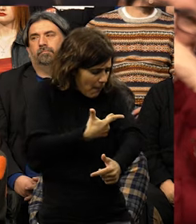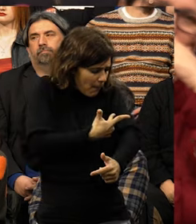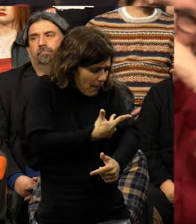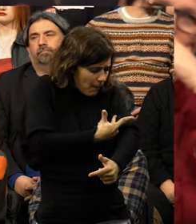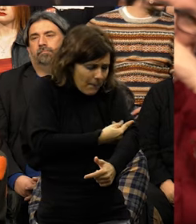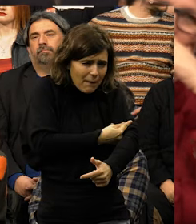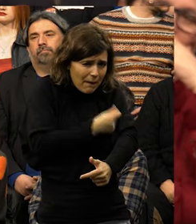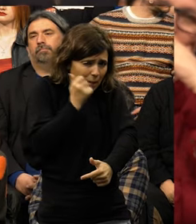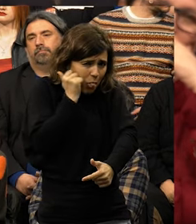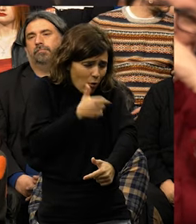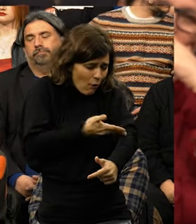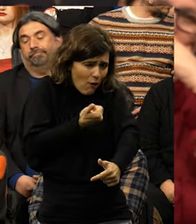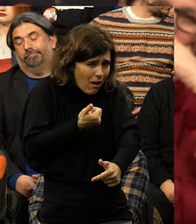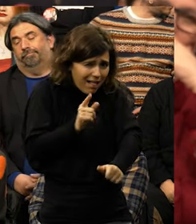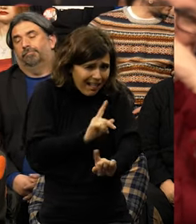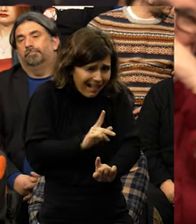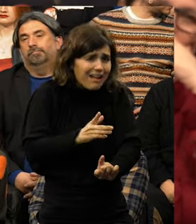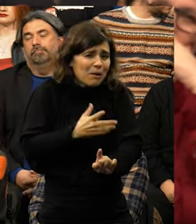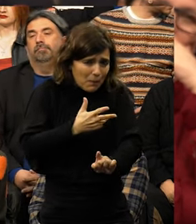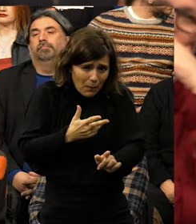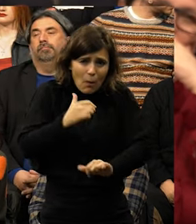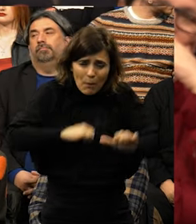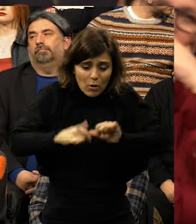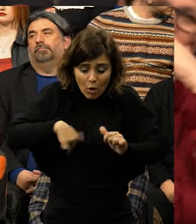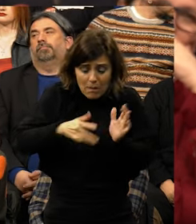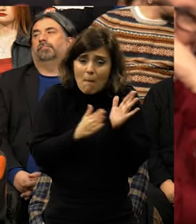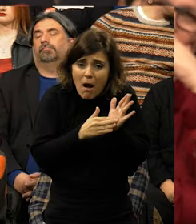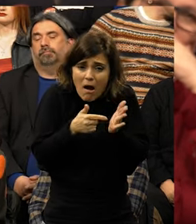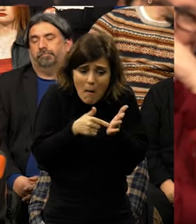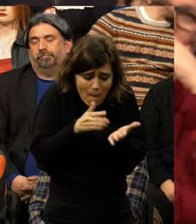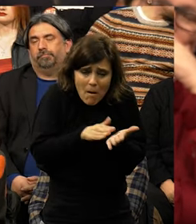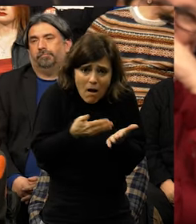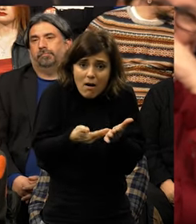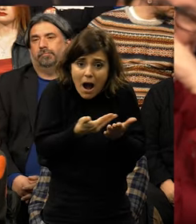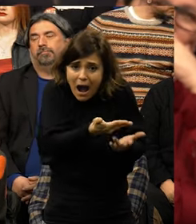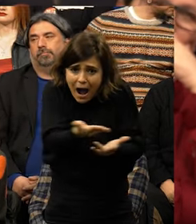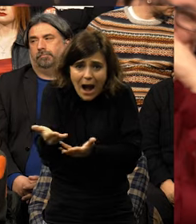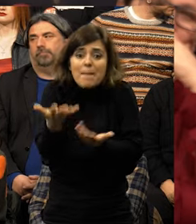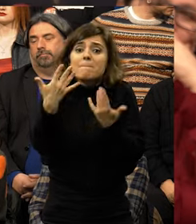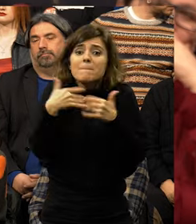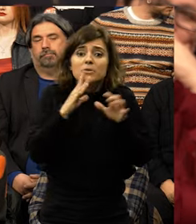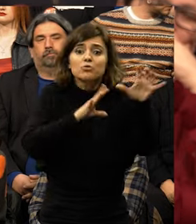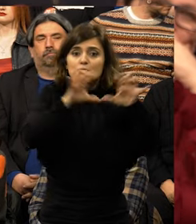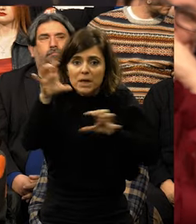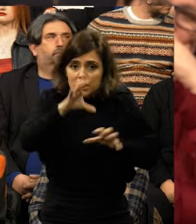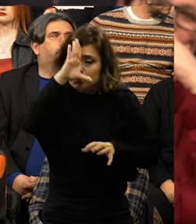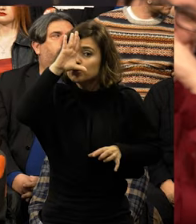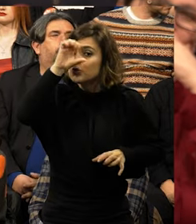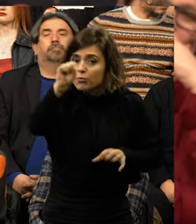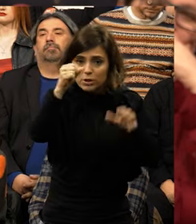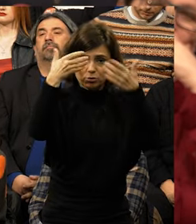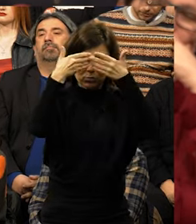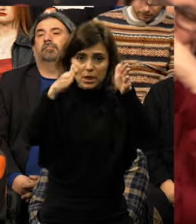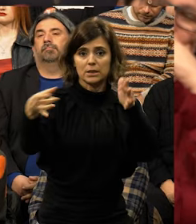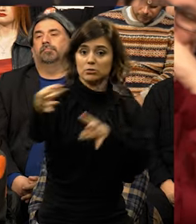fotografias todas temos os dados todos temos o horror todo mas os países e os governos Democráticos europeus